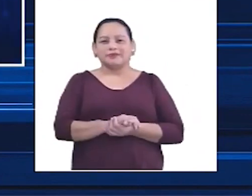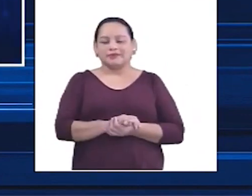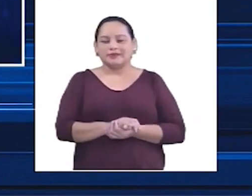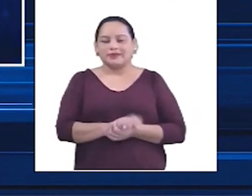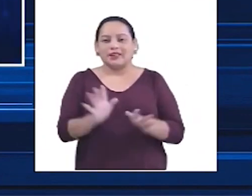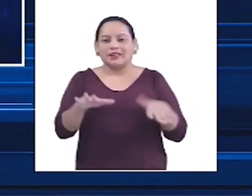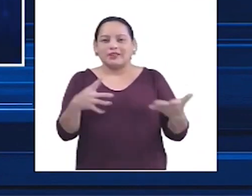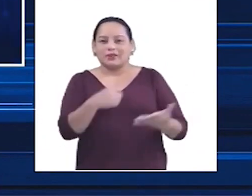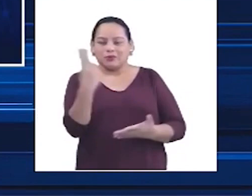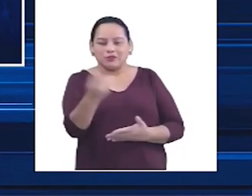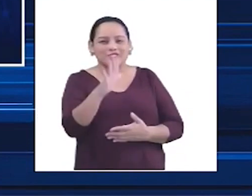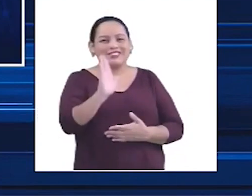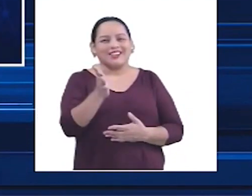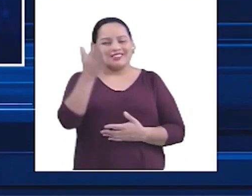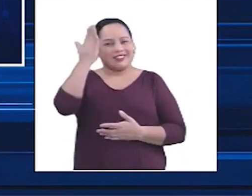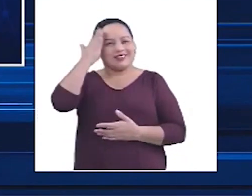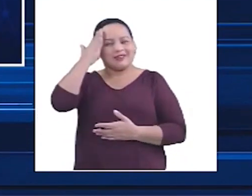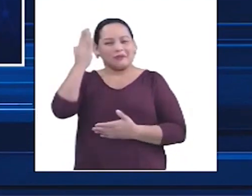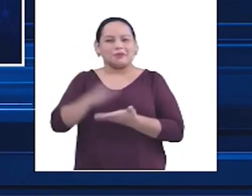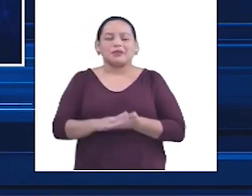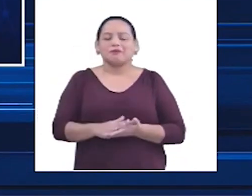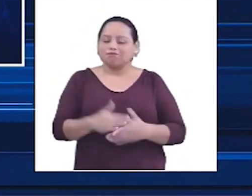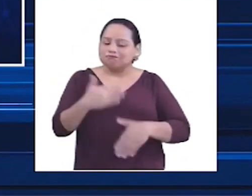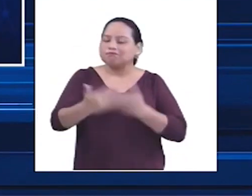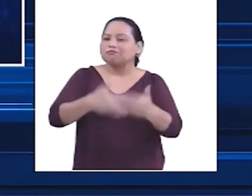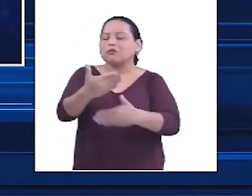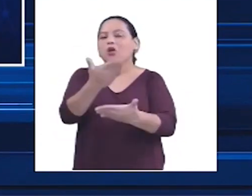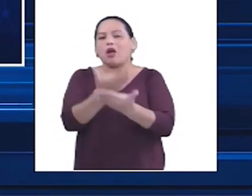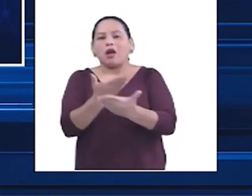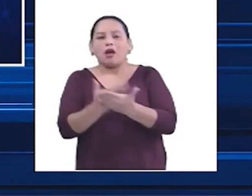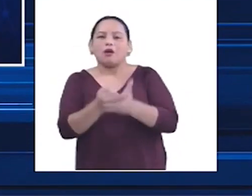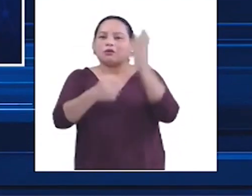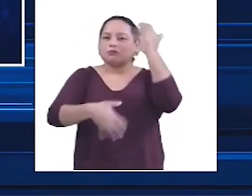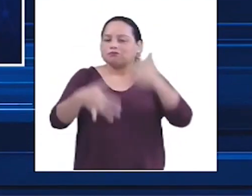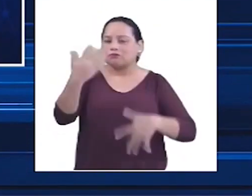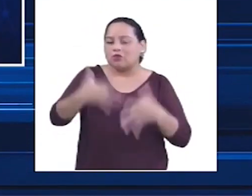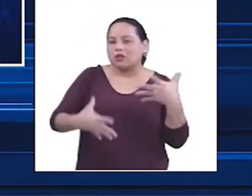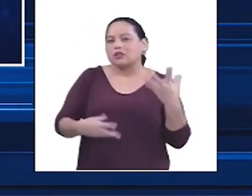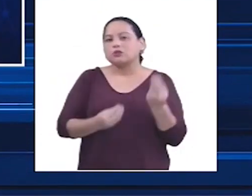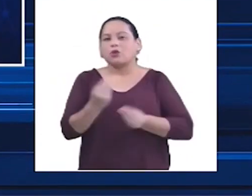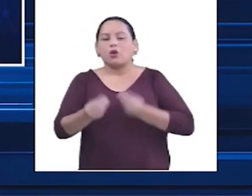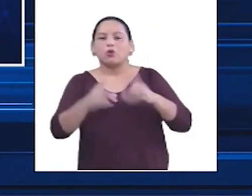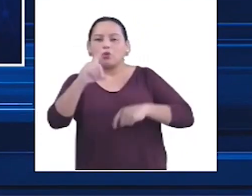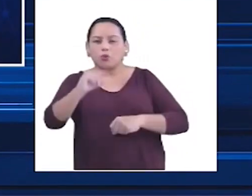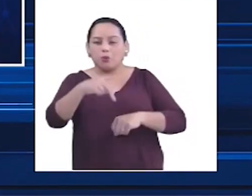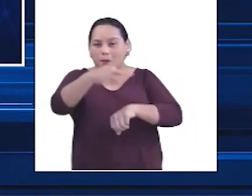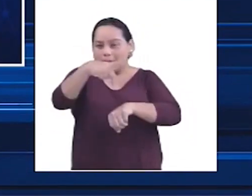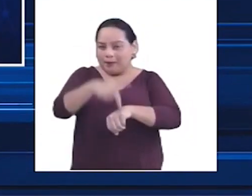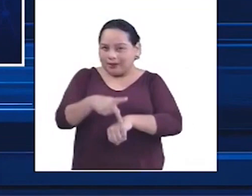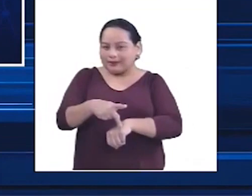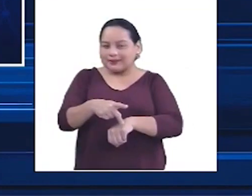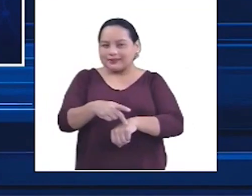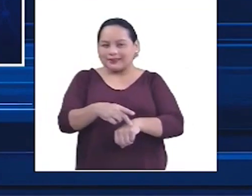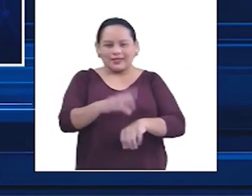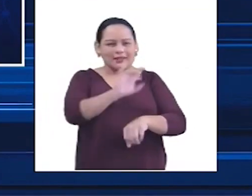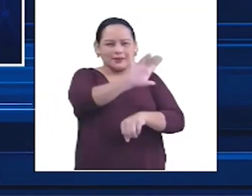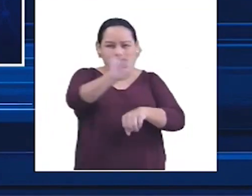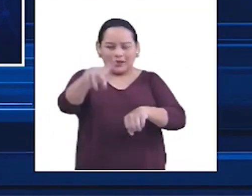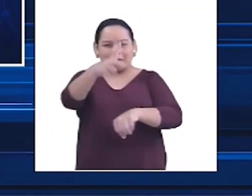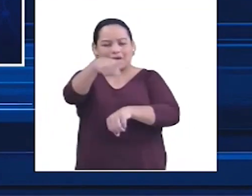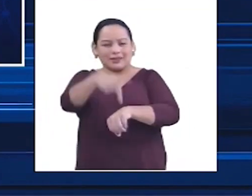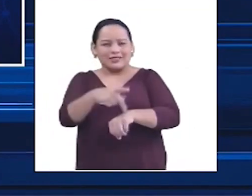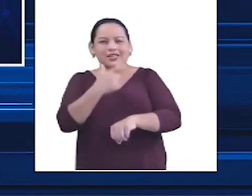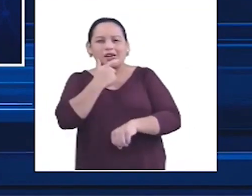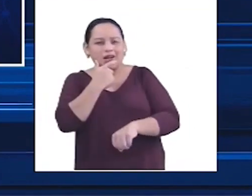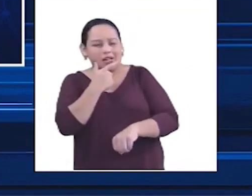Então, gente, como nós já sabemos, né, ao longo das nossas aulas, nós sempre falamos um pouquinho aí sobre um país, né, sobre os países aí que falam a língua